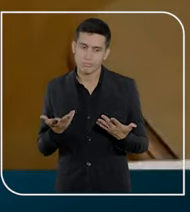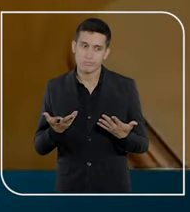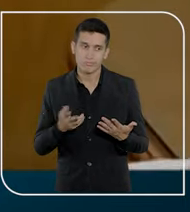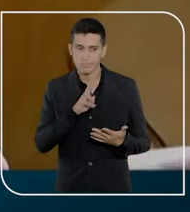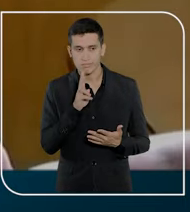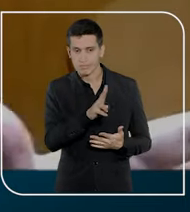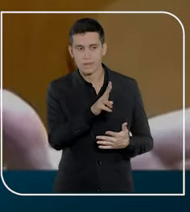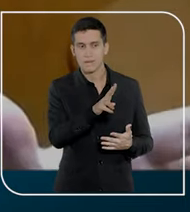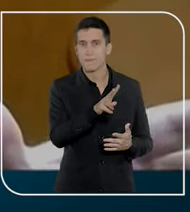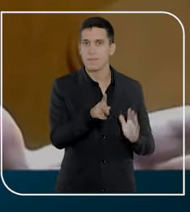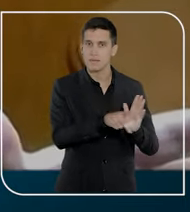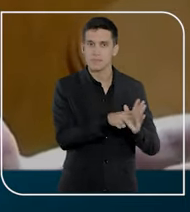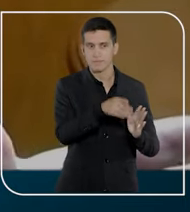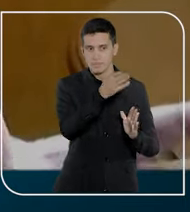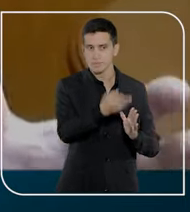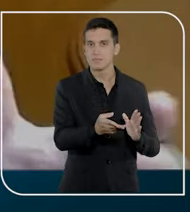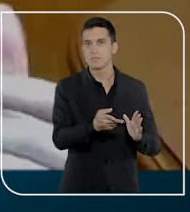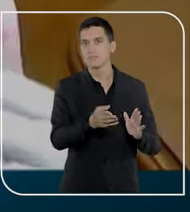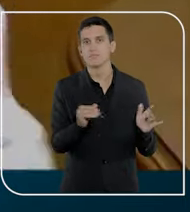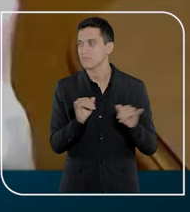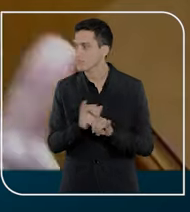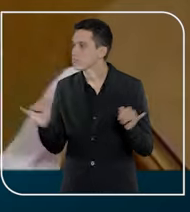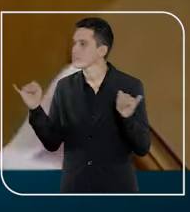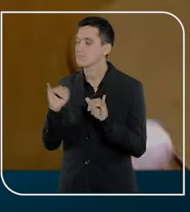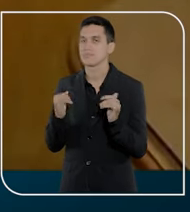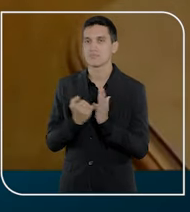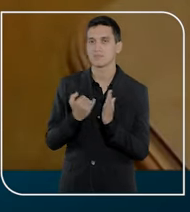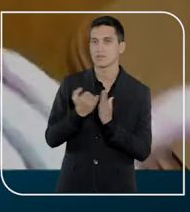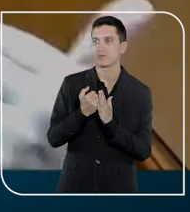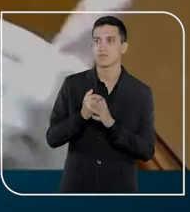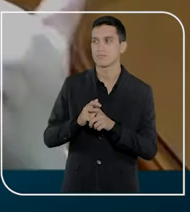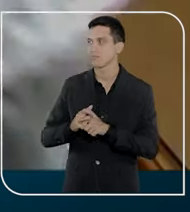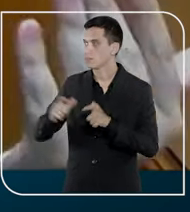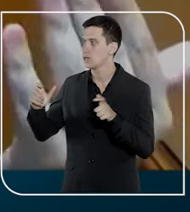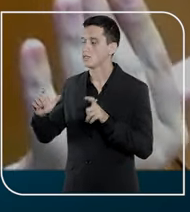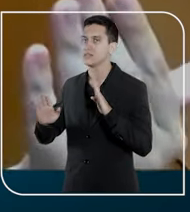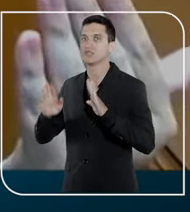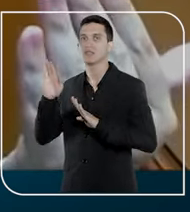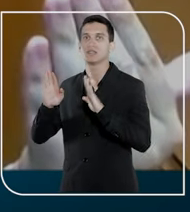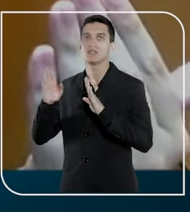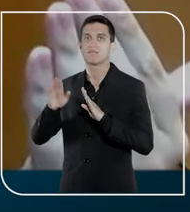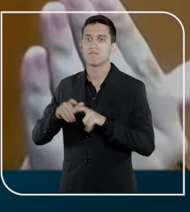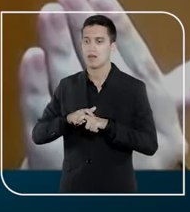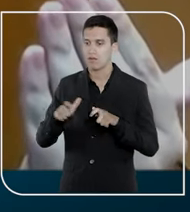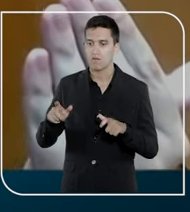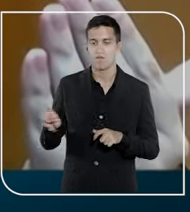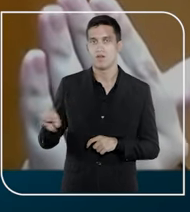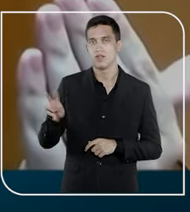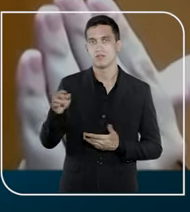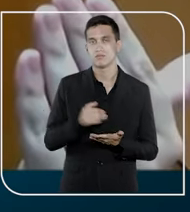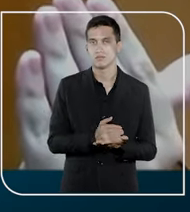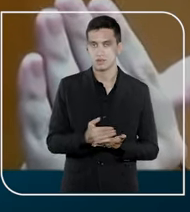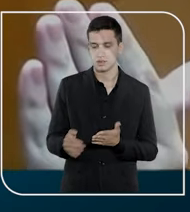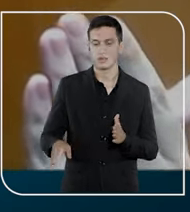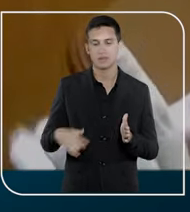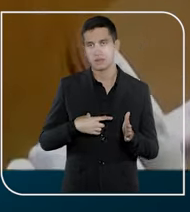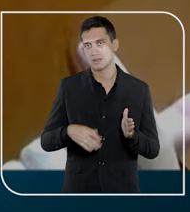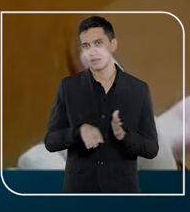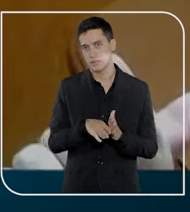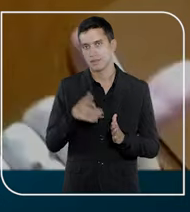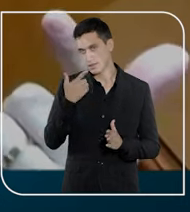vai fazer ampla divulgação. Quanto mais licitante, maior o preço que vai ser